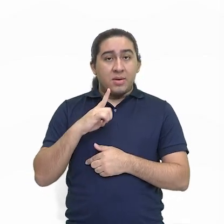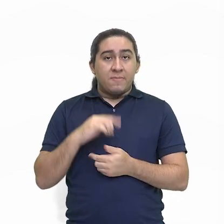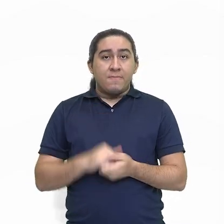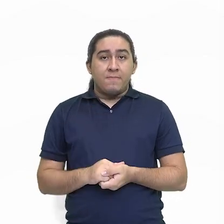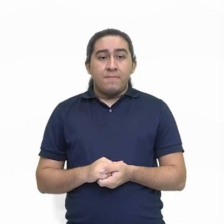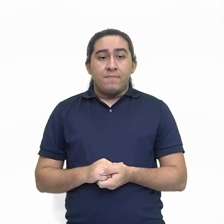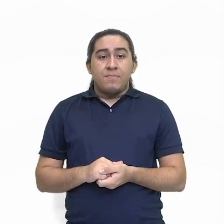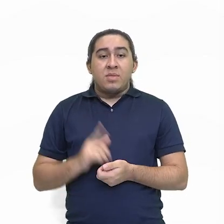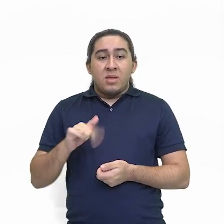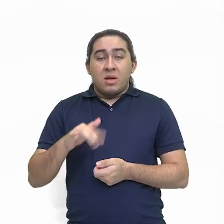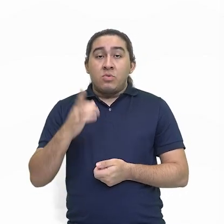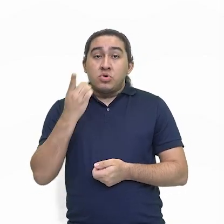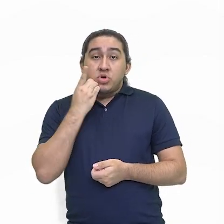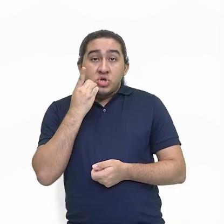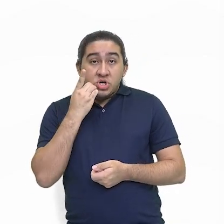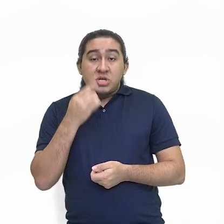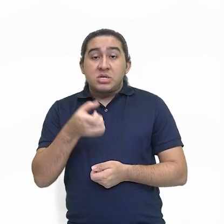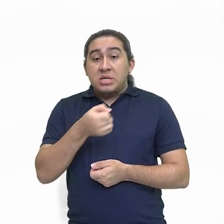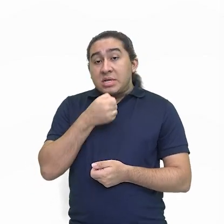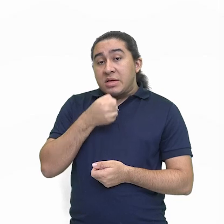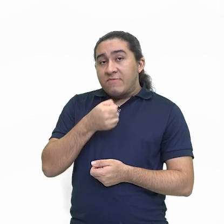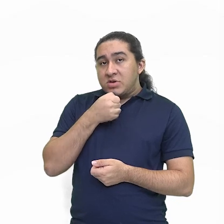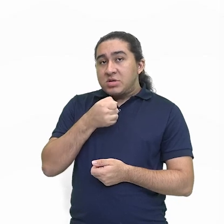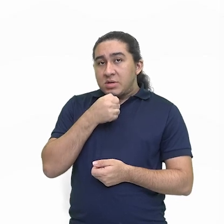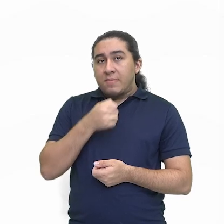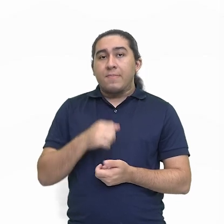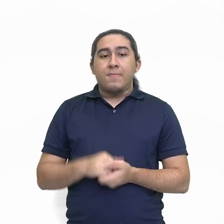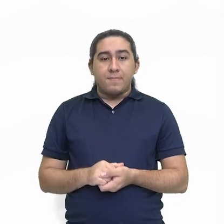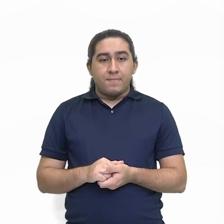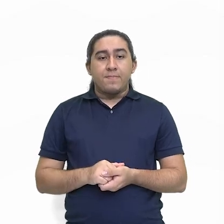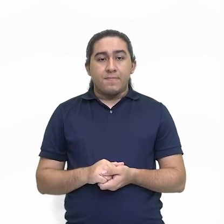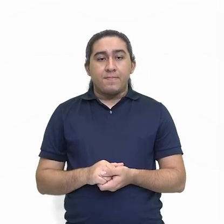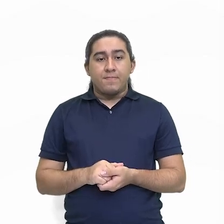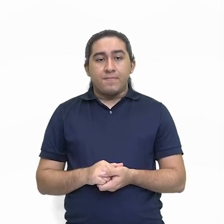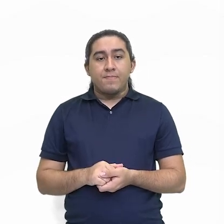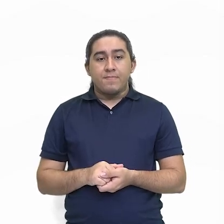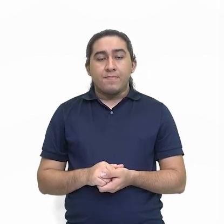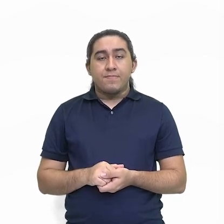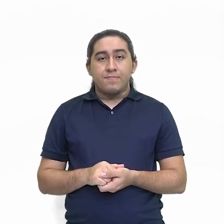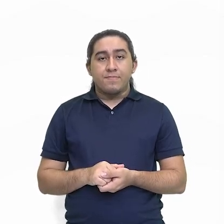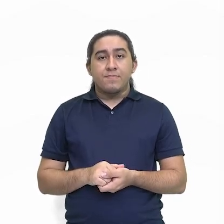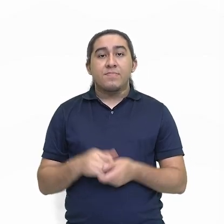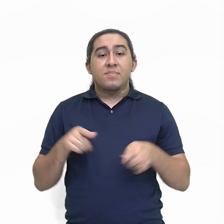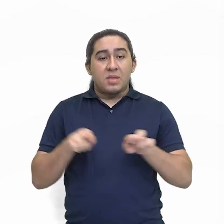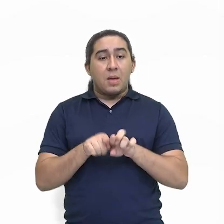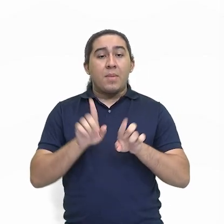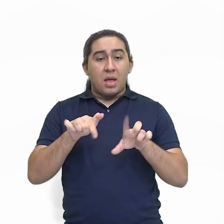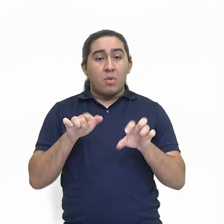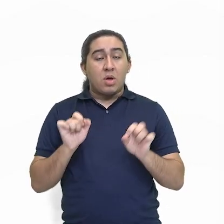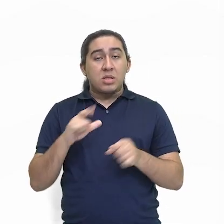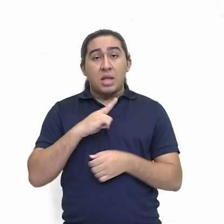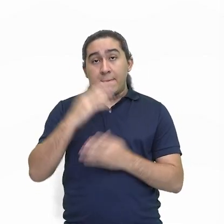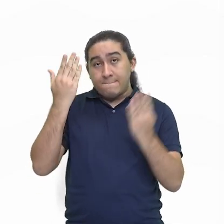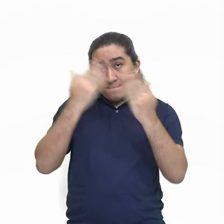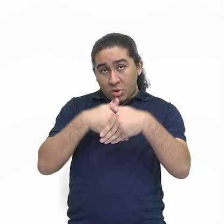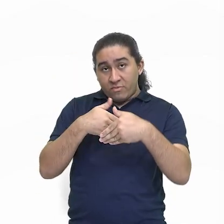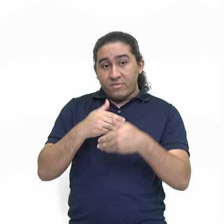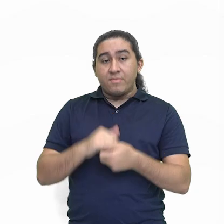a data da entrevista, não é nem bem a data, mas a entrevista em si que está dizendo e a